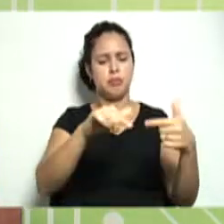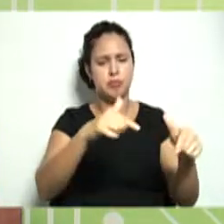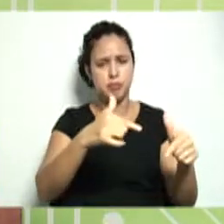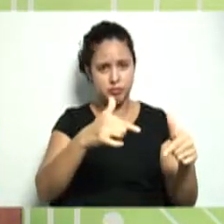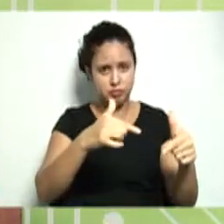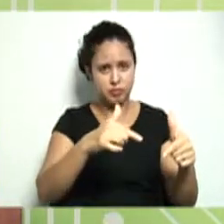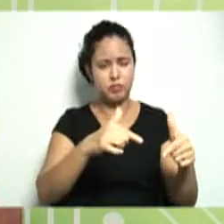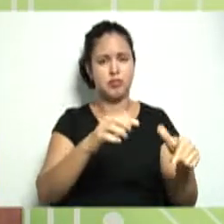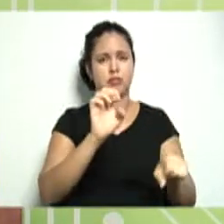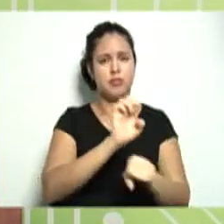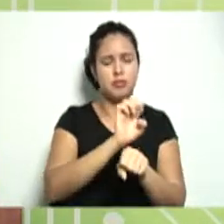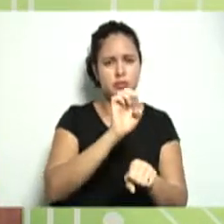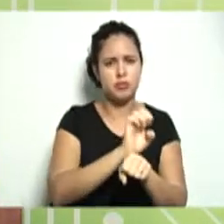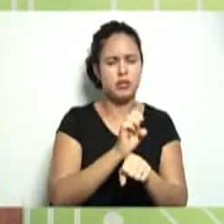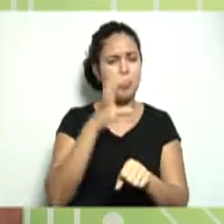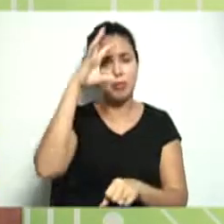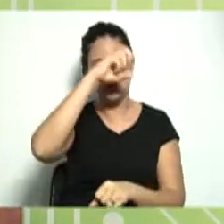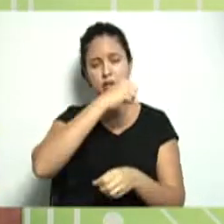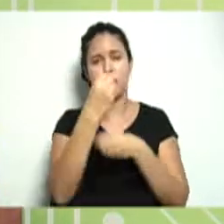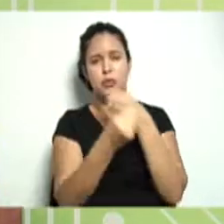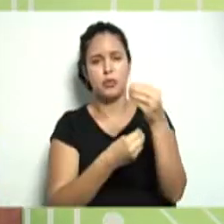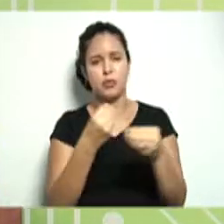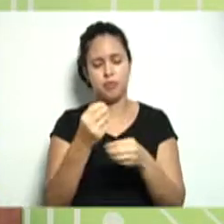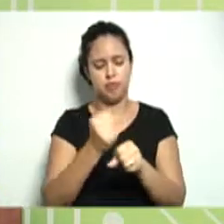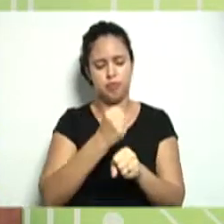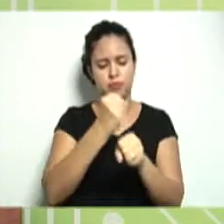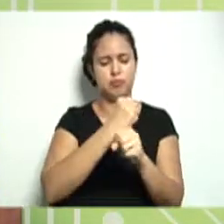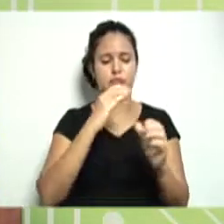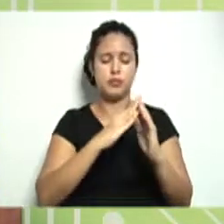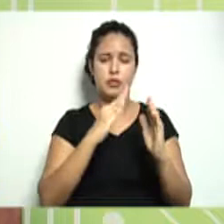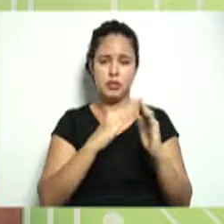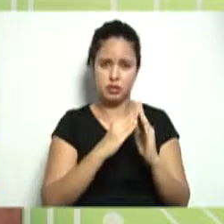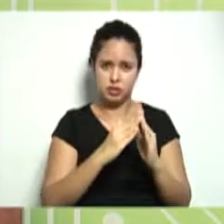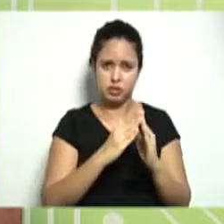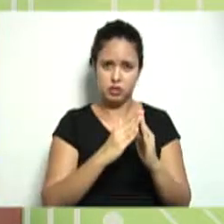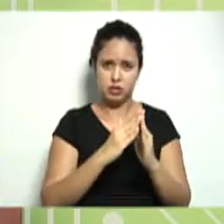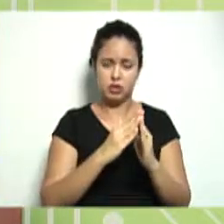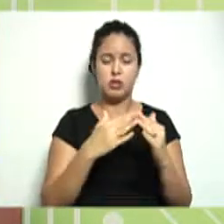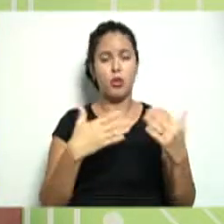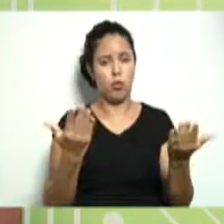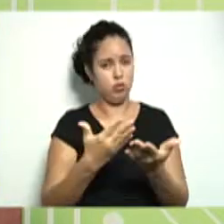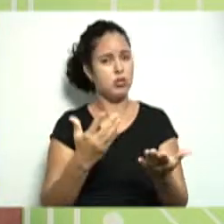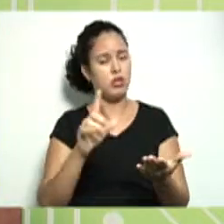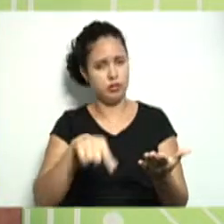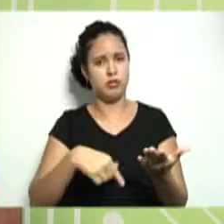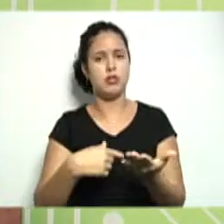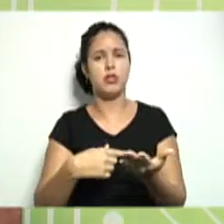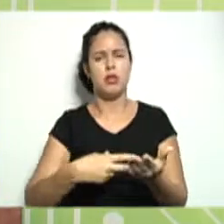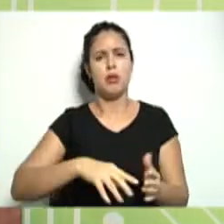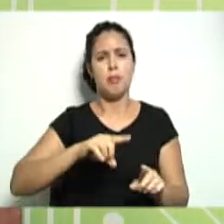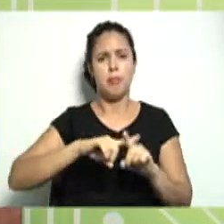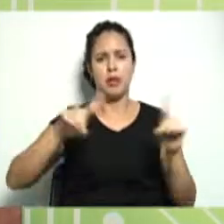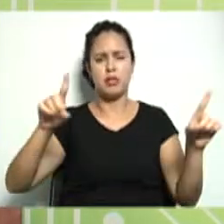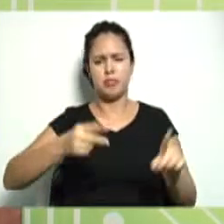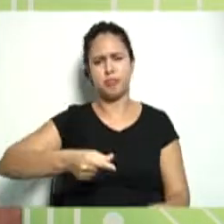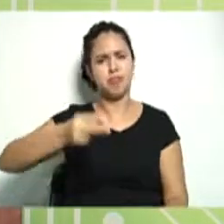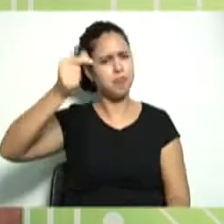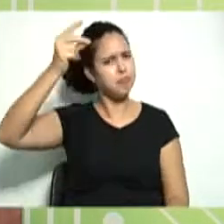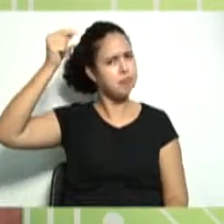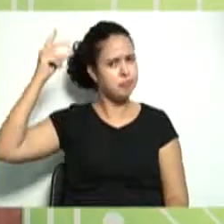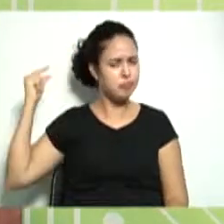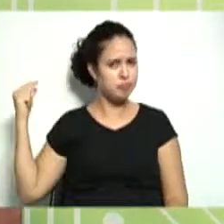aprender a como se construir uma casa. Mas durante a maior parte da nossa vivência na Terra, não houve necessidade desse